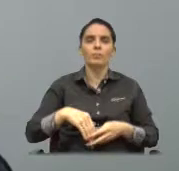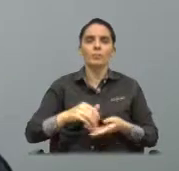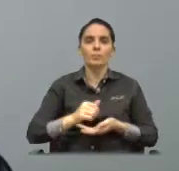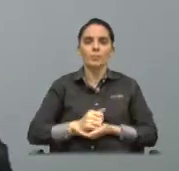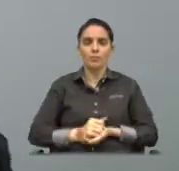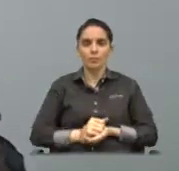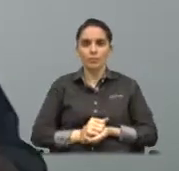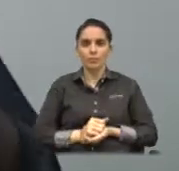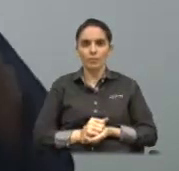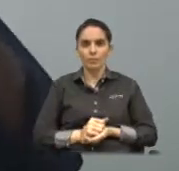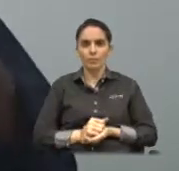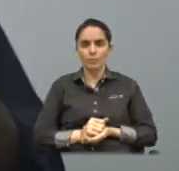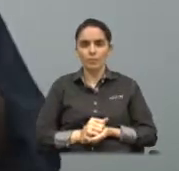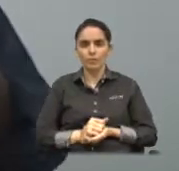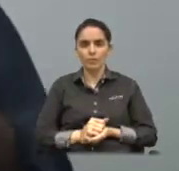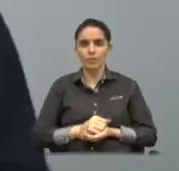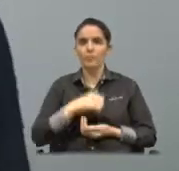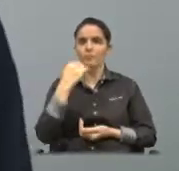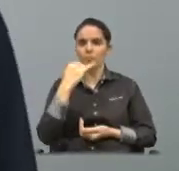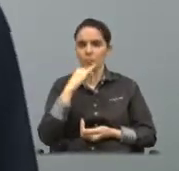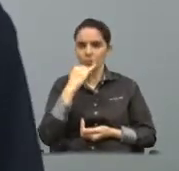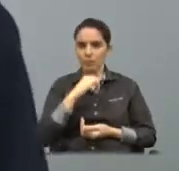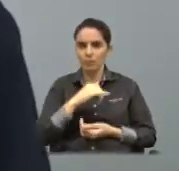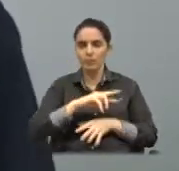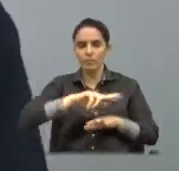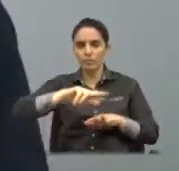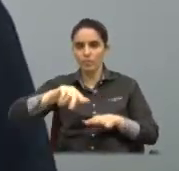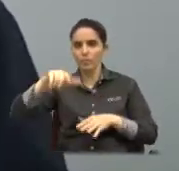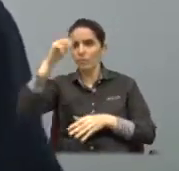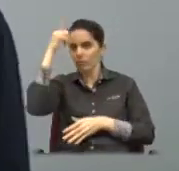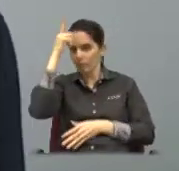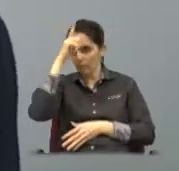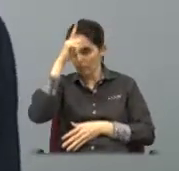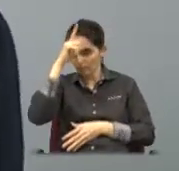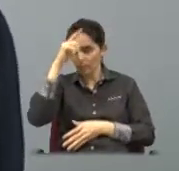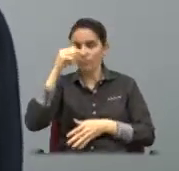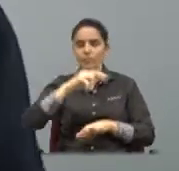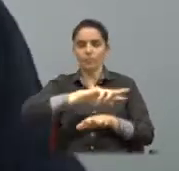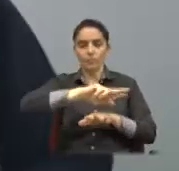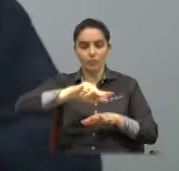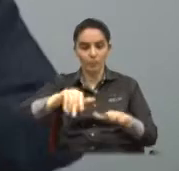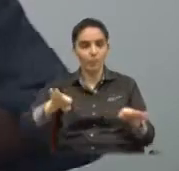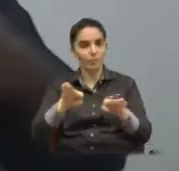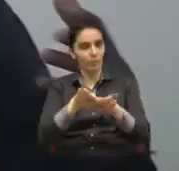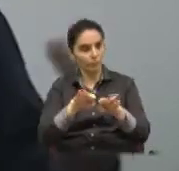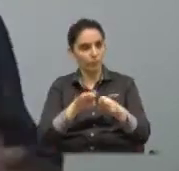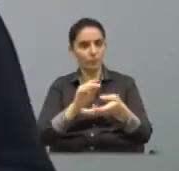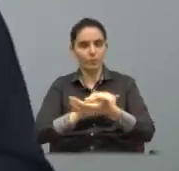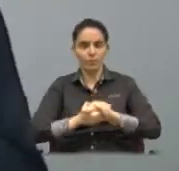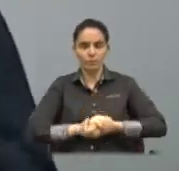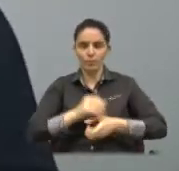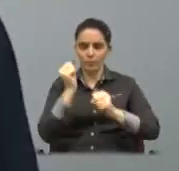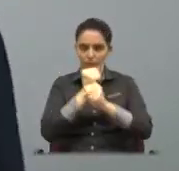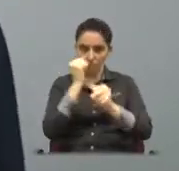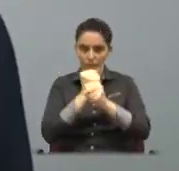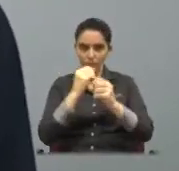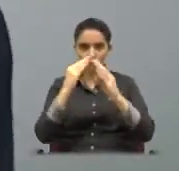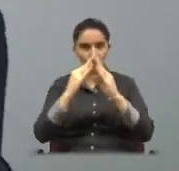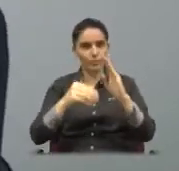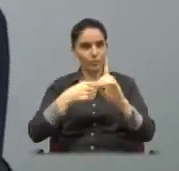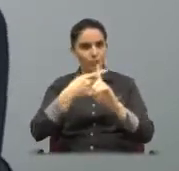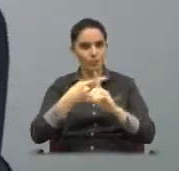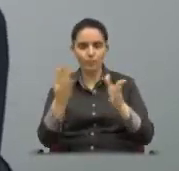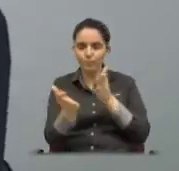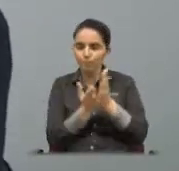últimos 3 anos, o reforço grande dos escravos lá, para concluir 1856, essa maravilhosa igreja, que